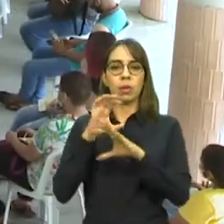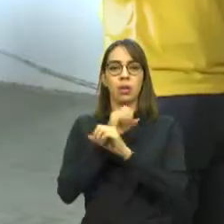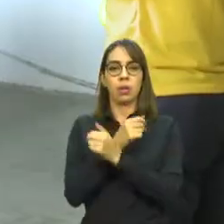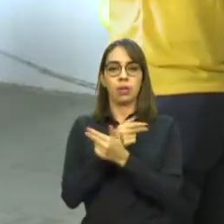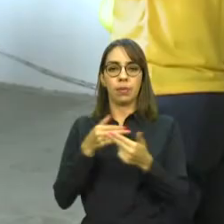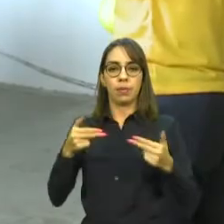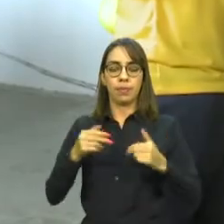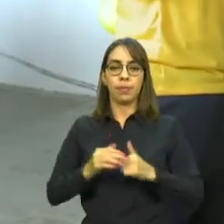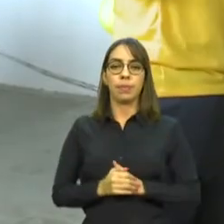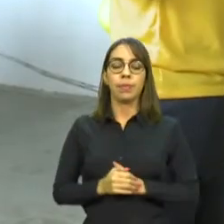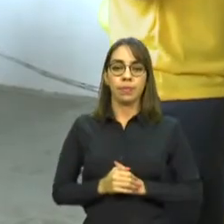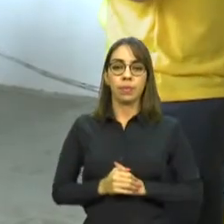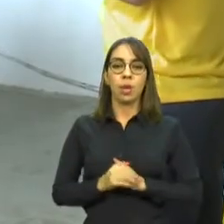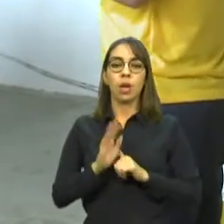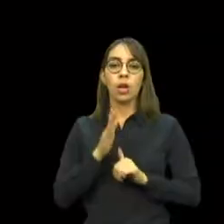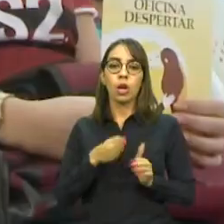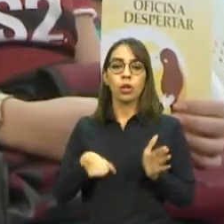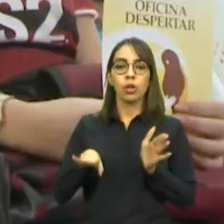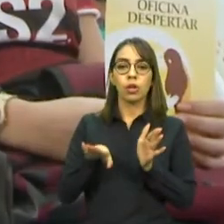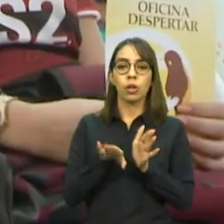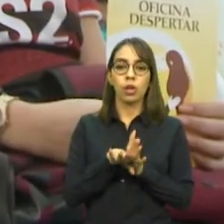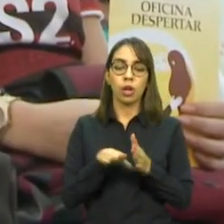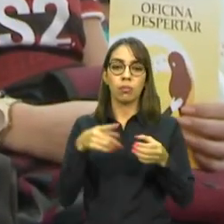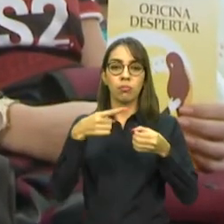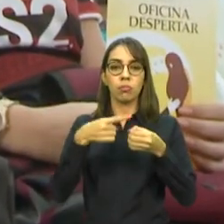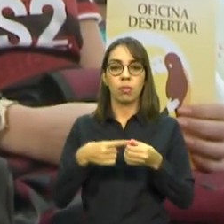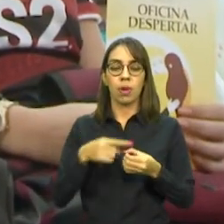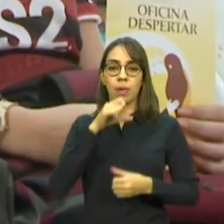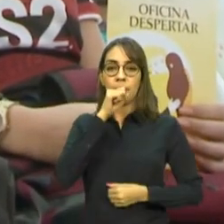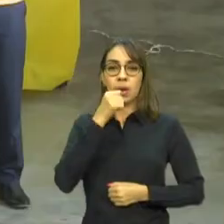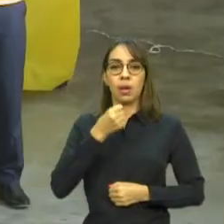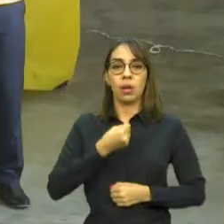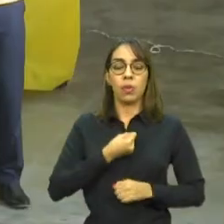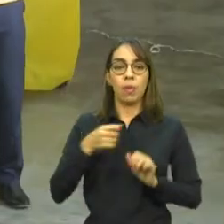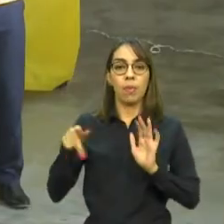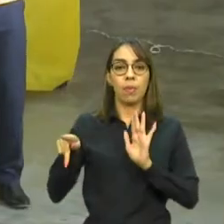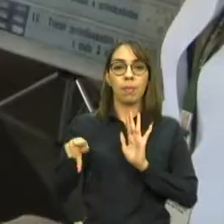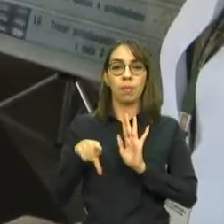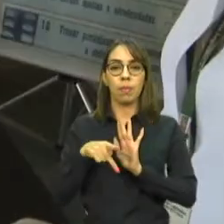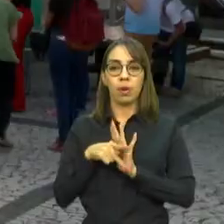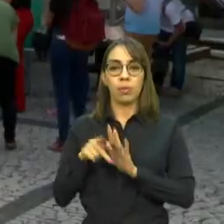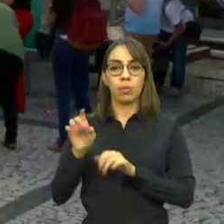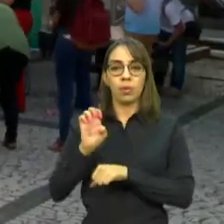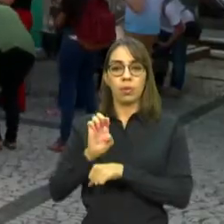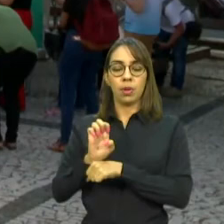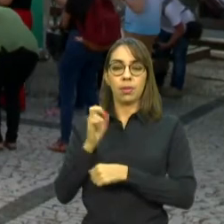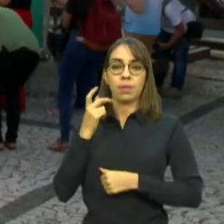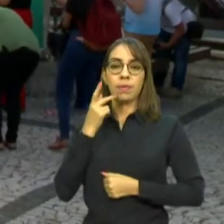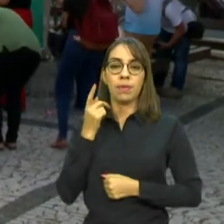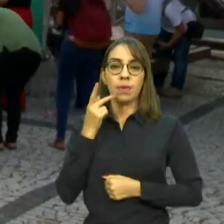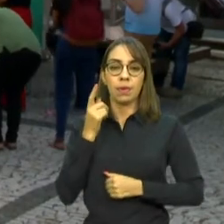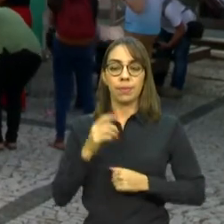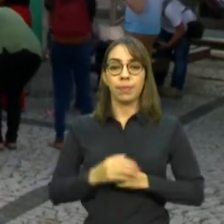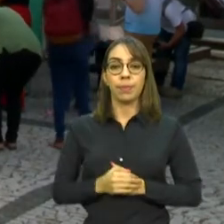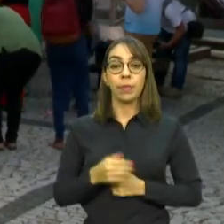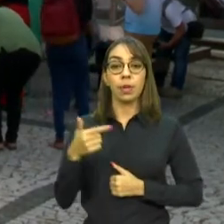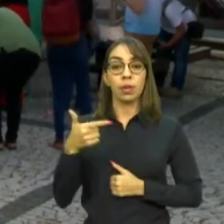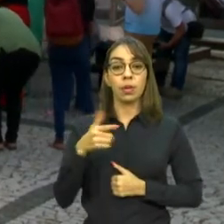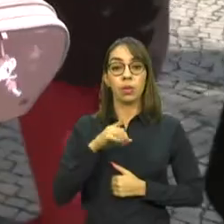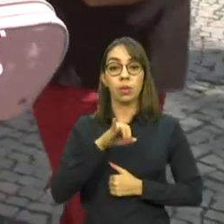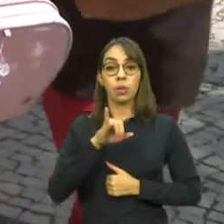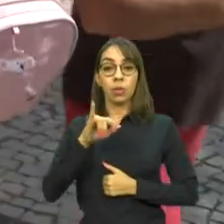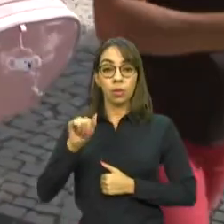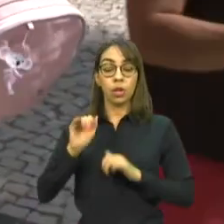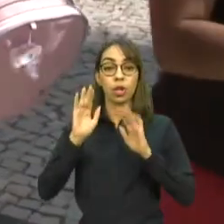campanha Setembro Amarelo do Parlamento Estadual Cearense. Segundo dia de serviços da Assembleia itinerante